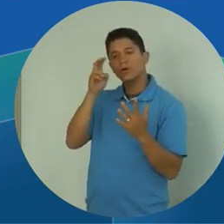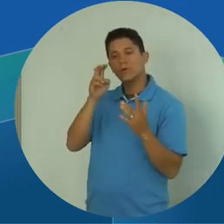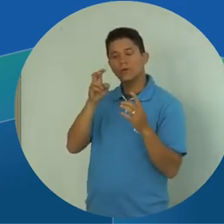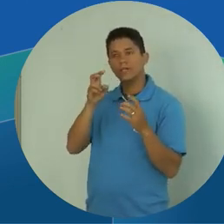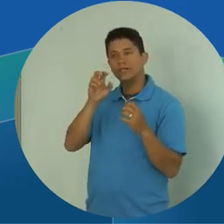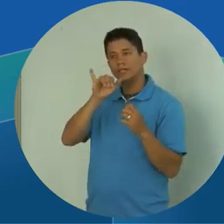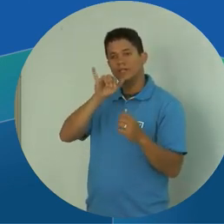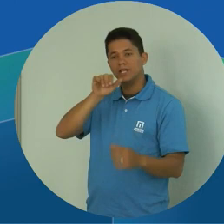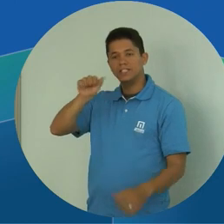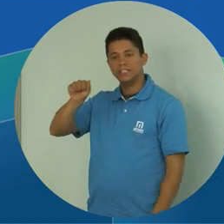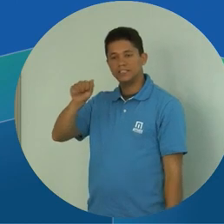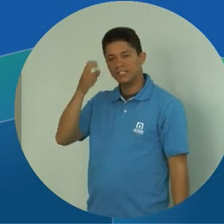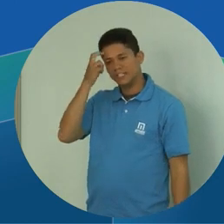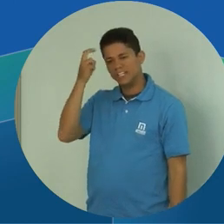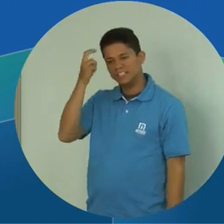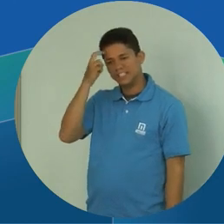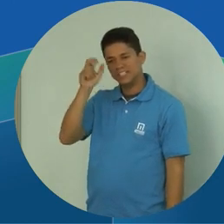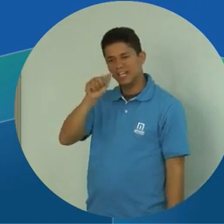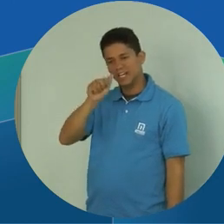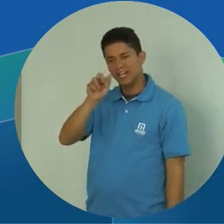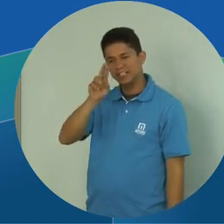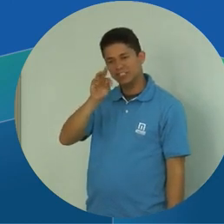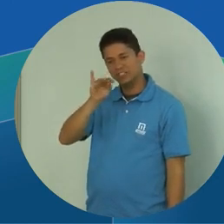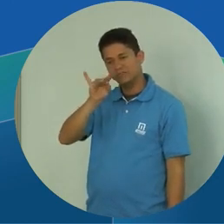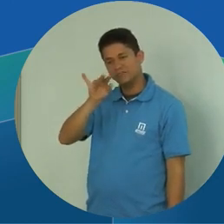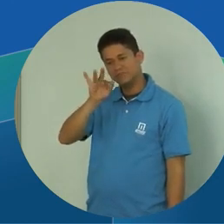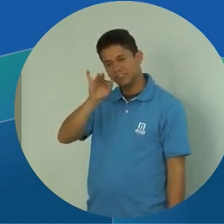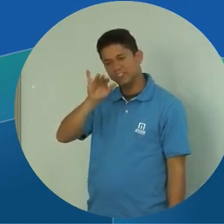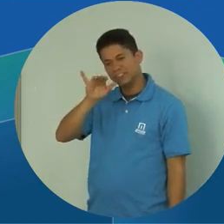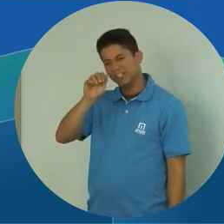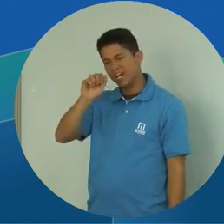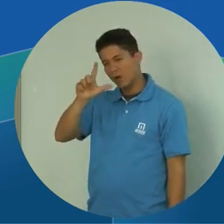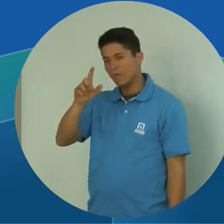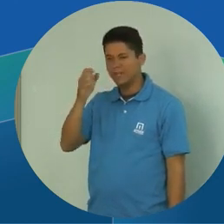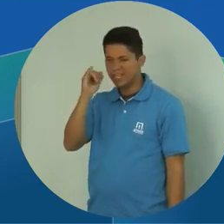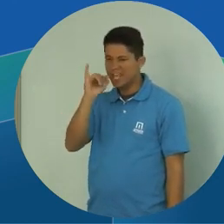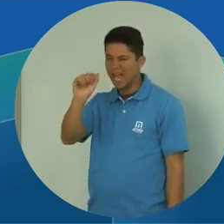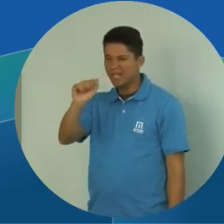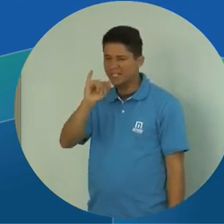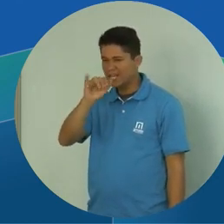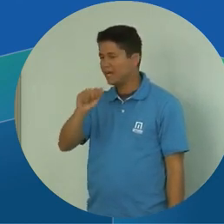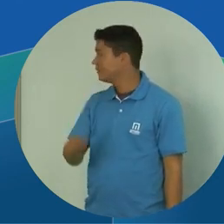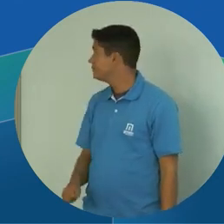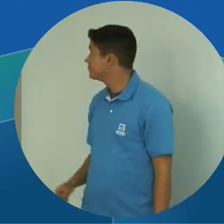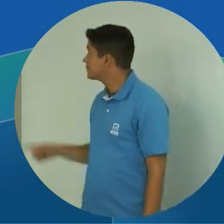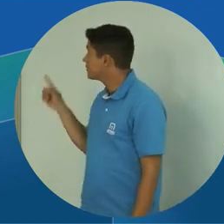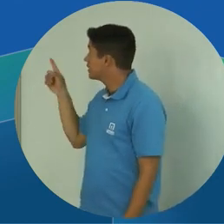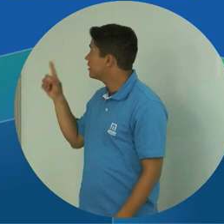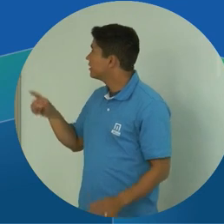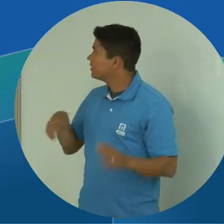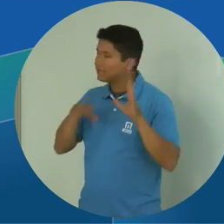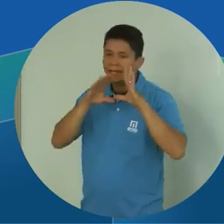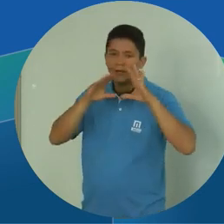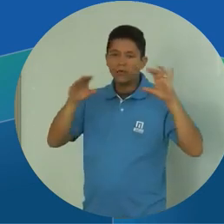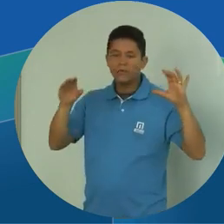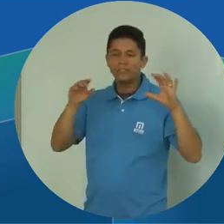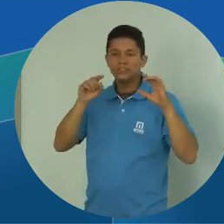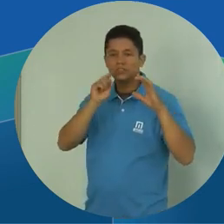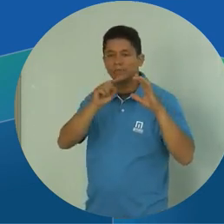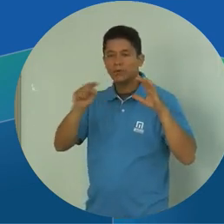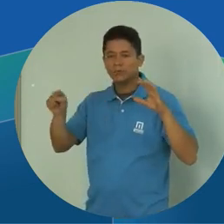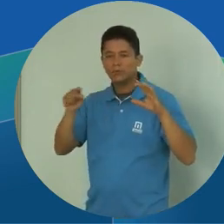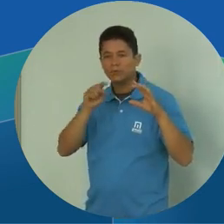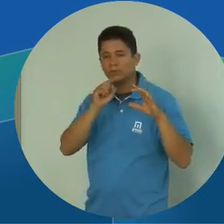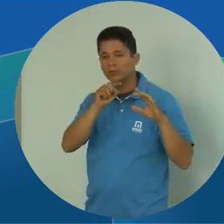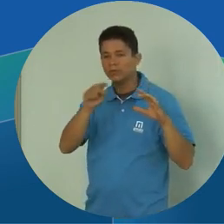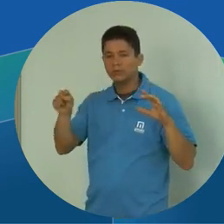artificial. É o Hover Map, é nuvem de pontos, mas é a nuvem de pontos não com a simbologia